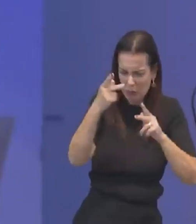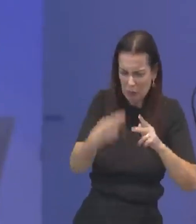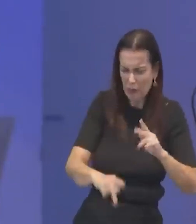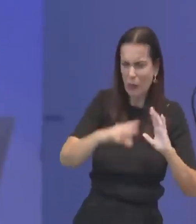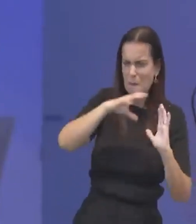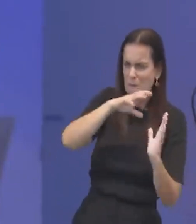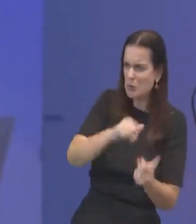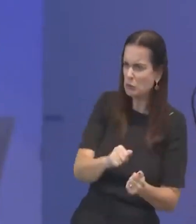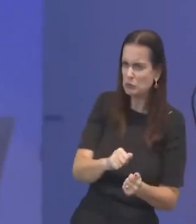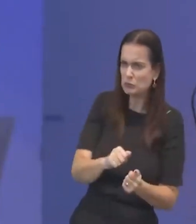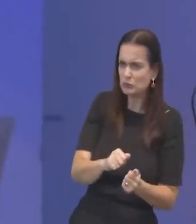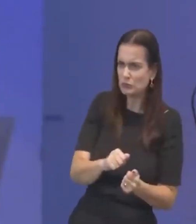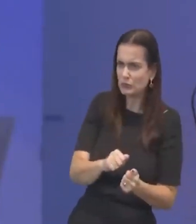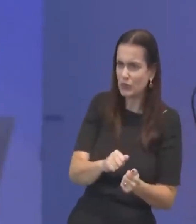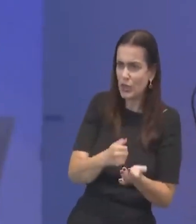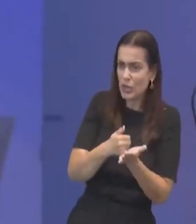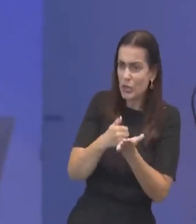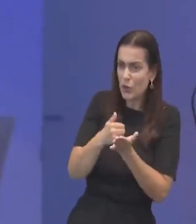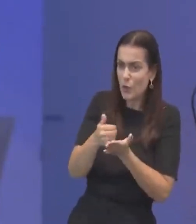terrenas.